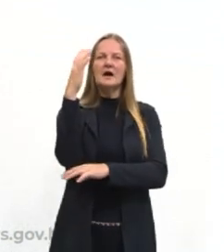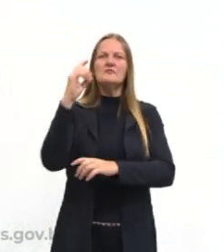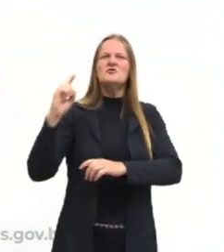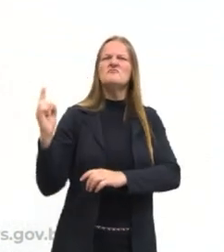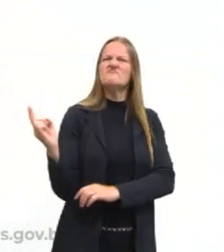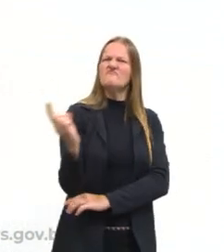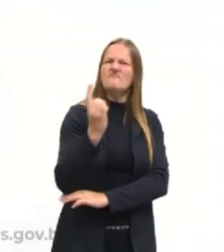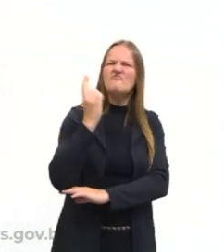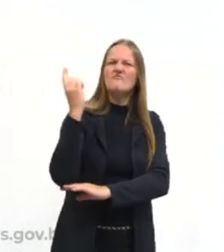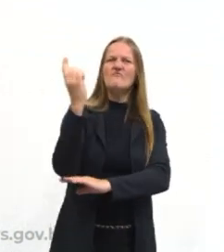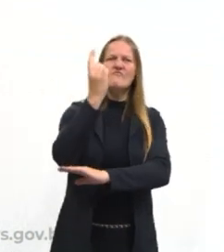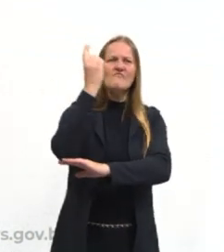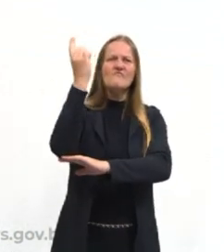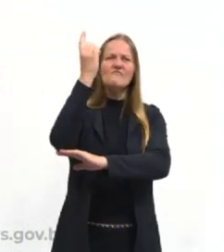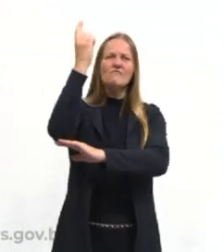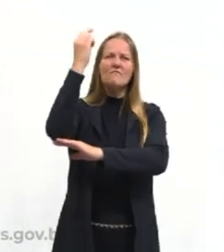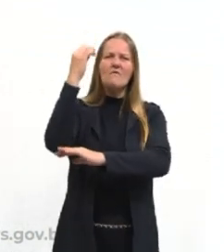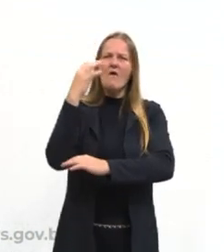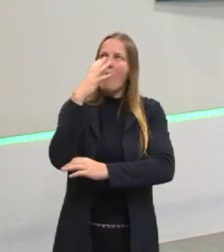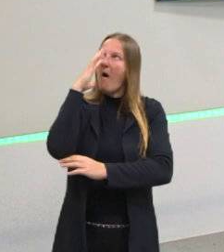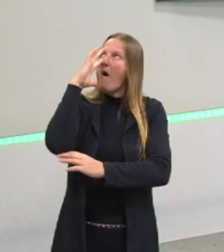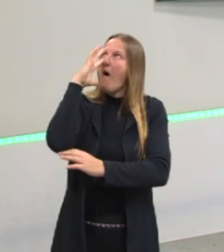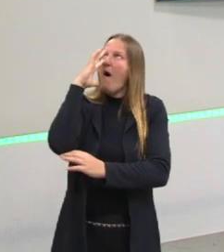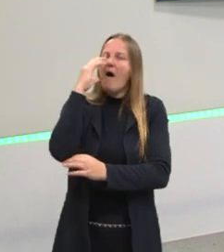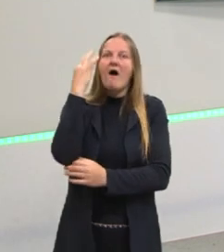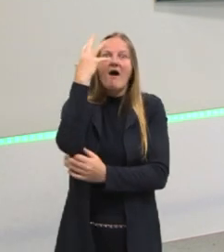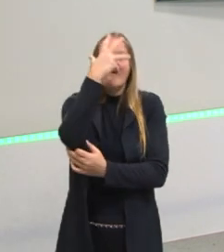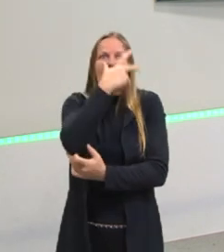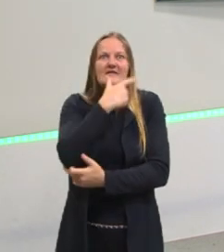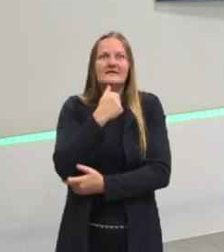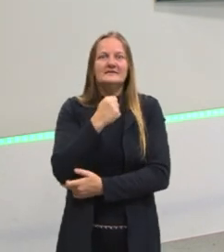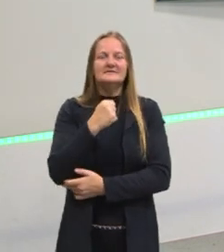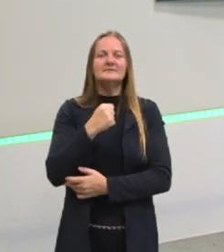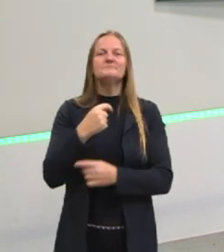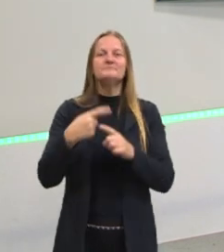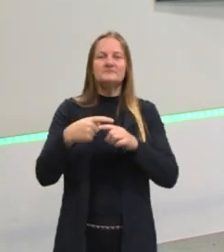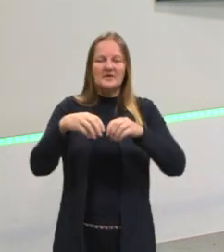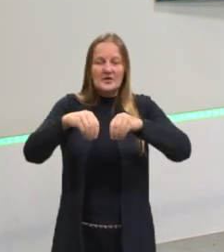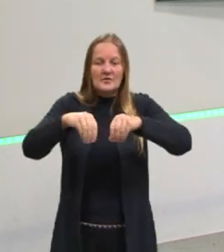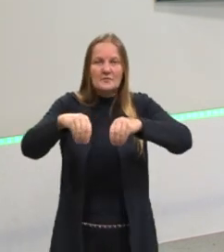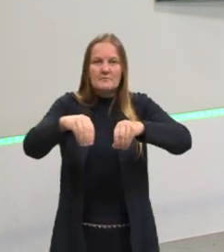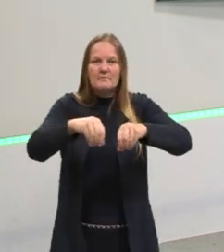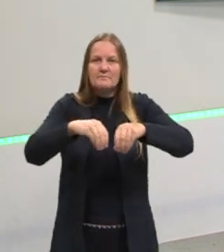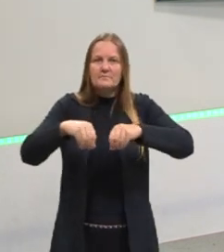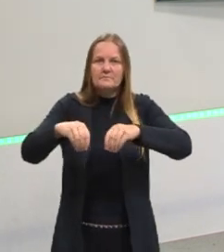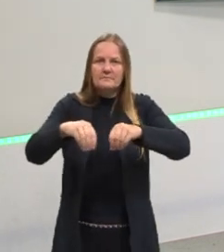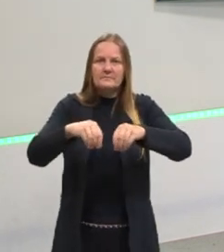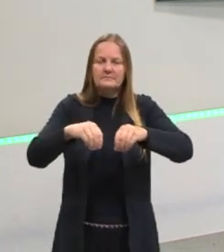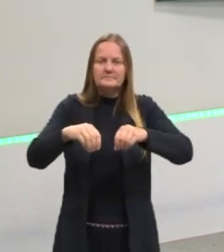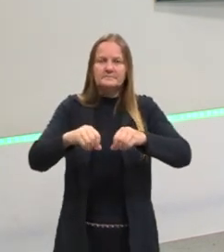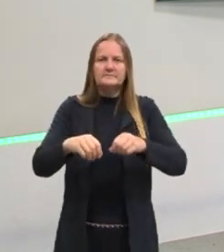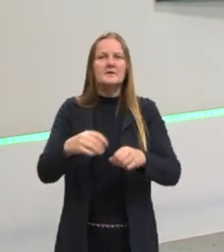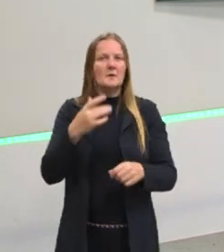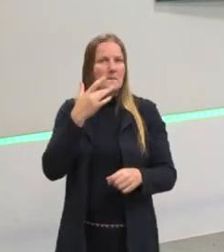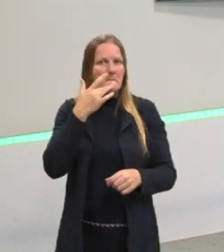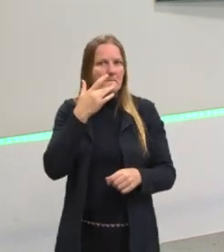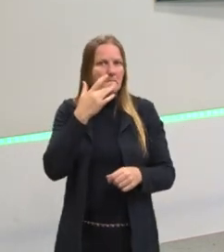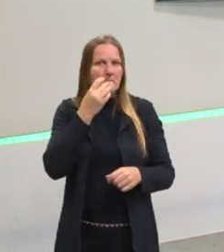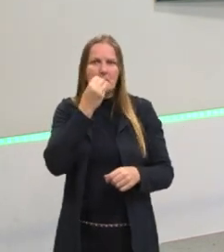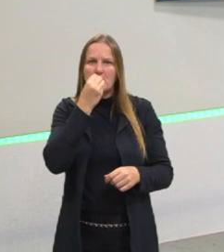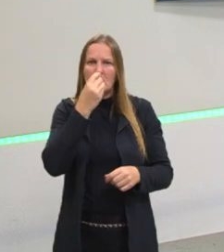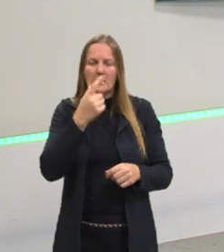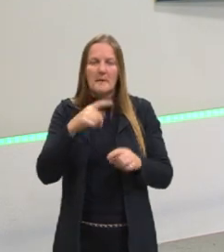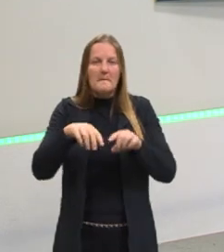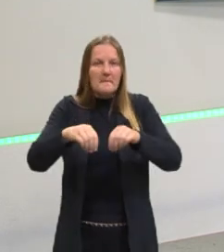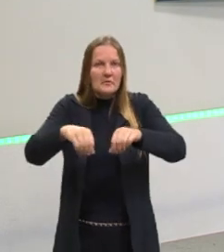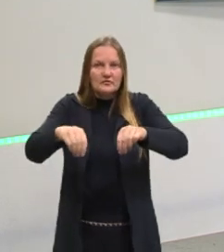grandes lindas maravilhosas e aí a gente acha né acredita que o solo ele é um solo de boa qualidade mas não ele